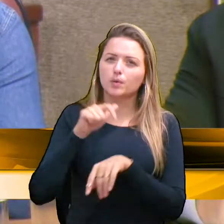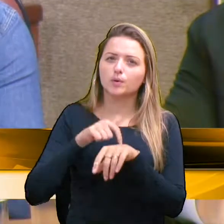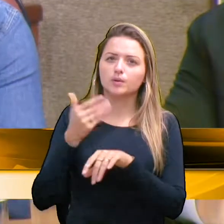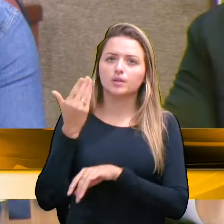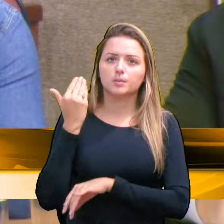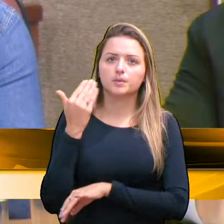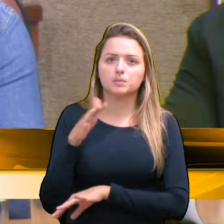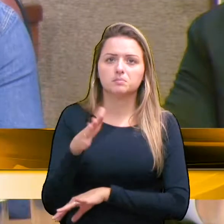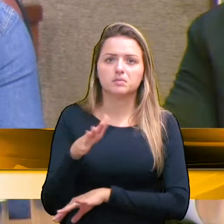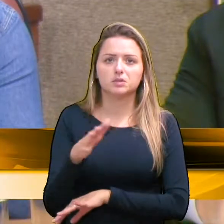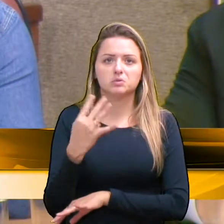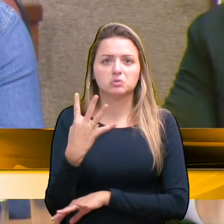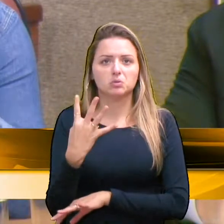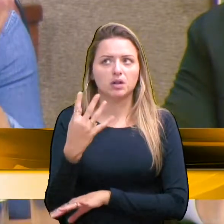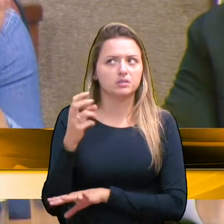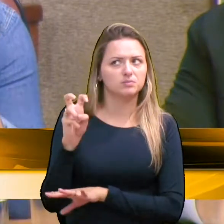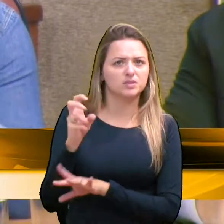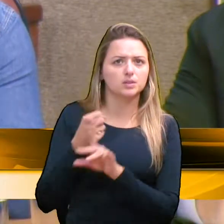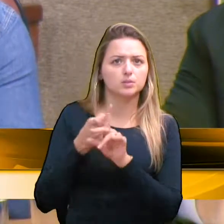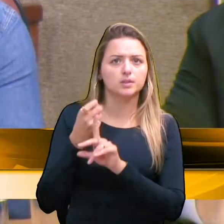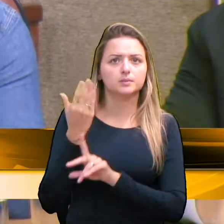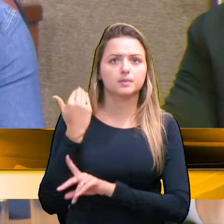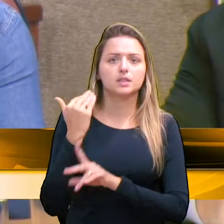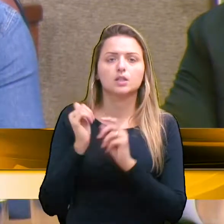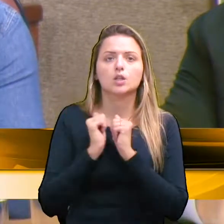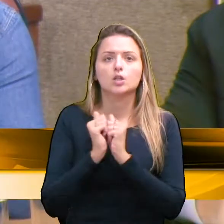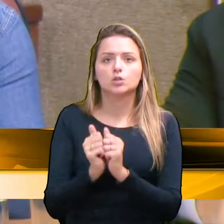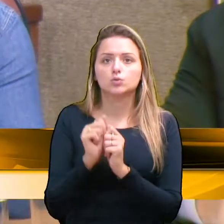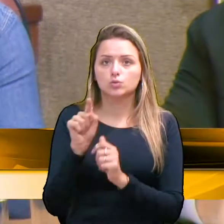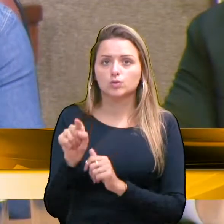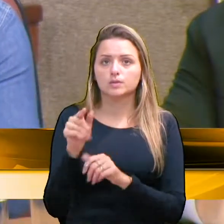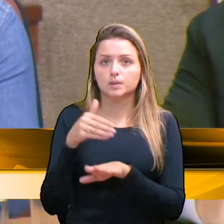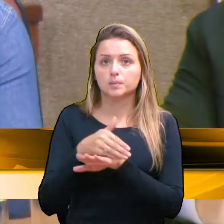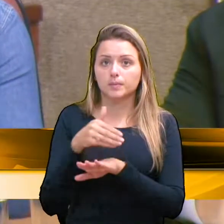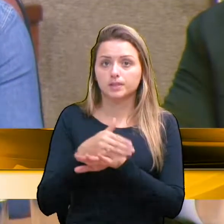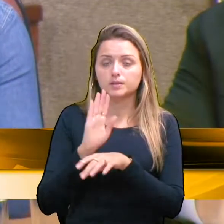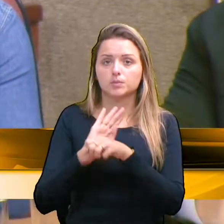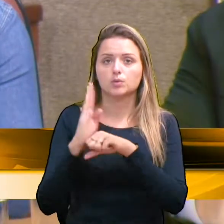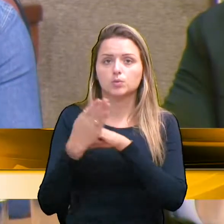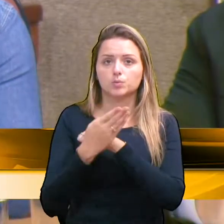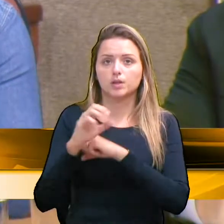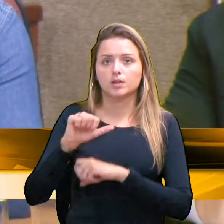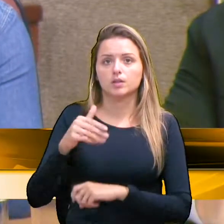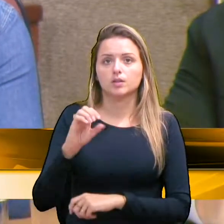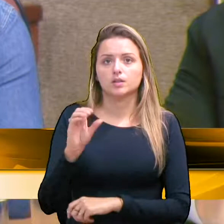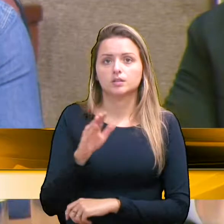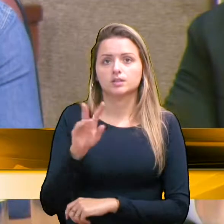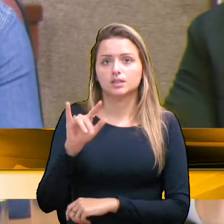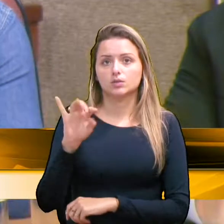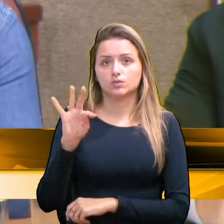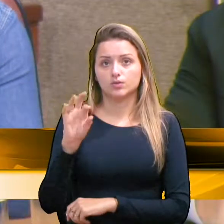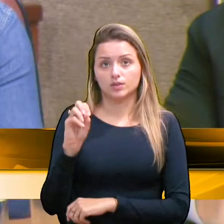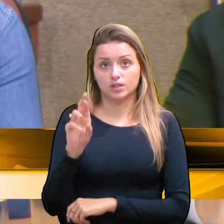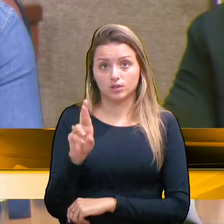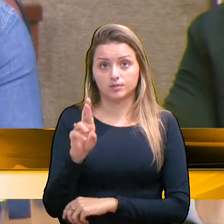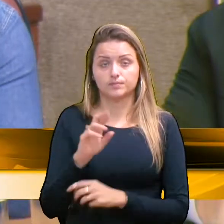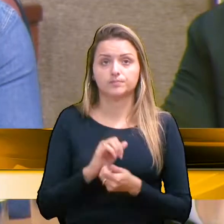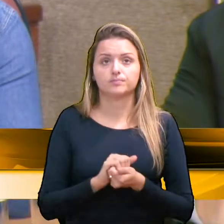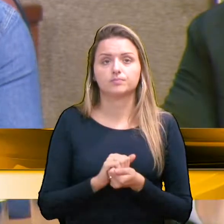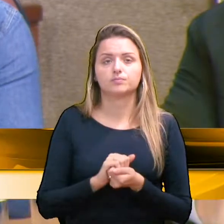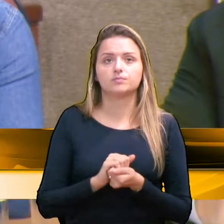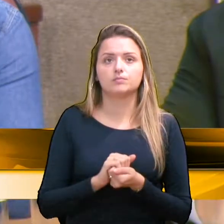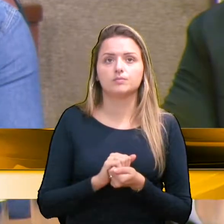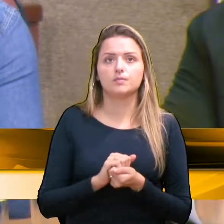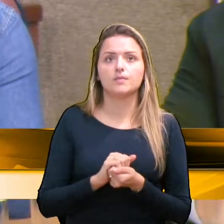aí 4, 5 meses atrás, junto com o senhor, nós participamos de uma reunião lá no bairro São Vitor Coab, lá na escola São Vitor, né?